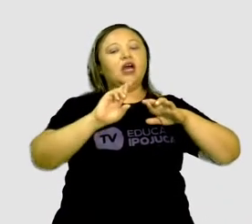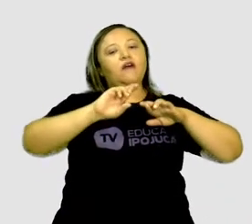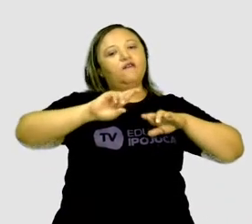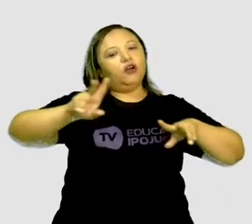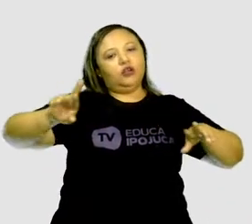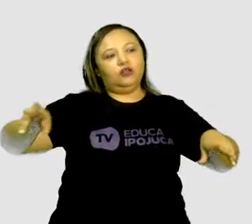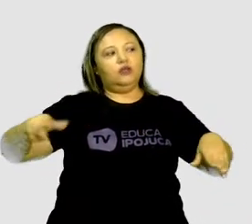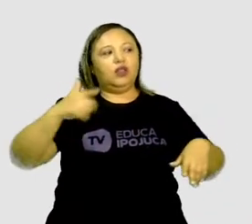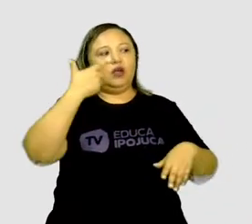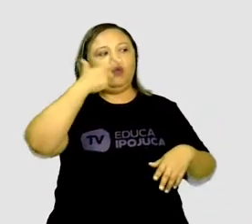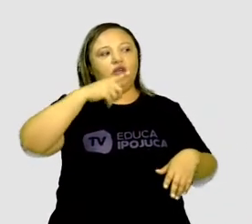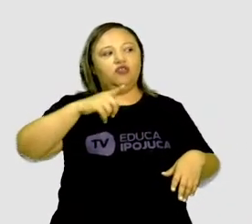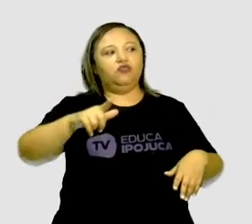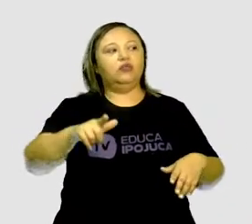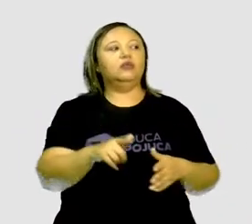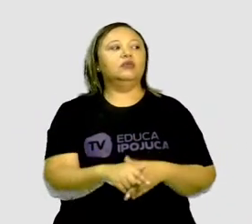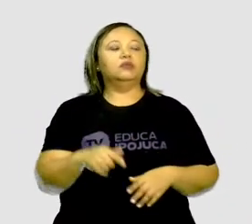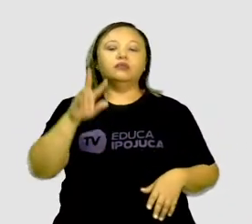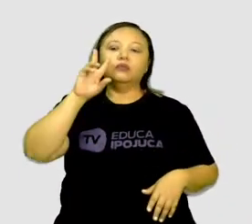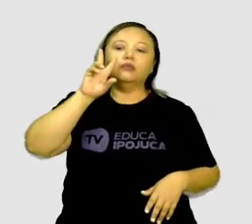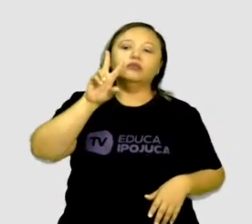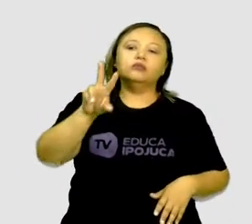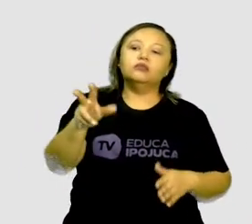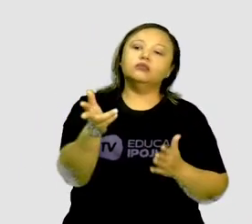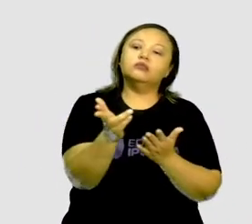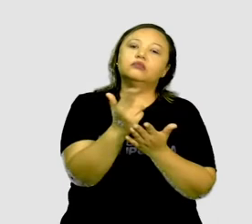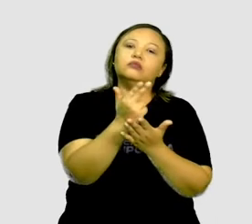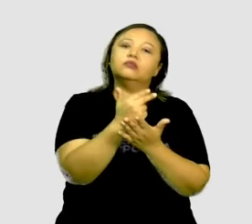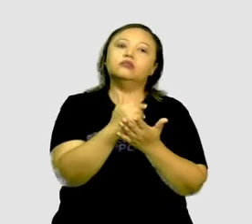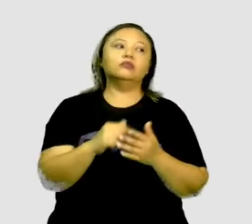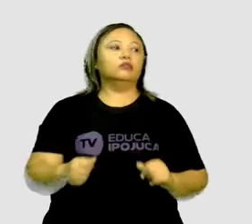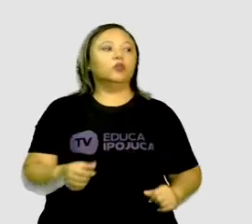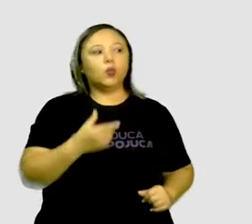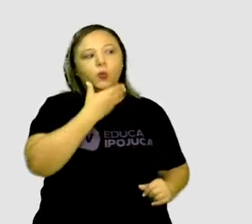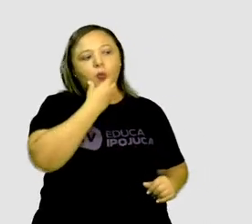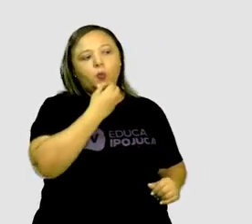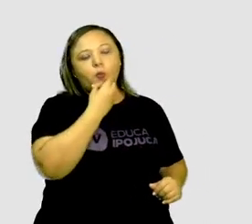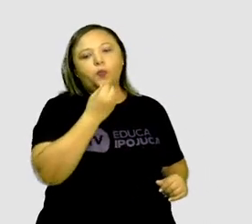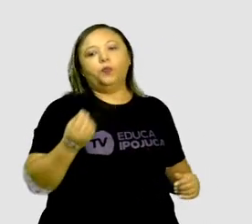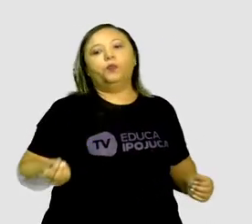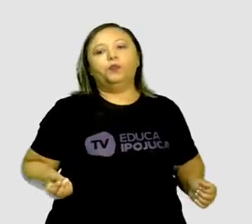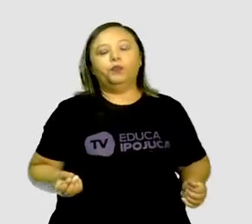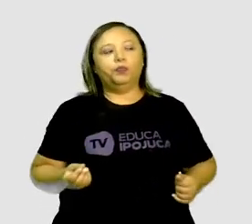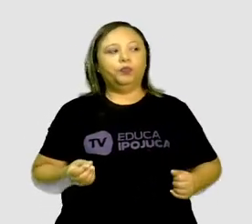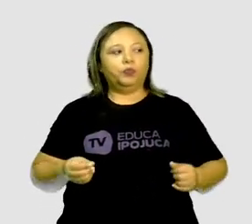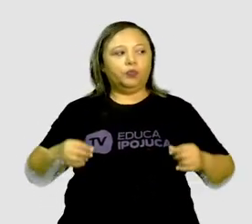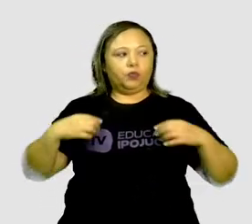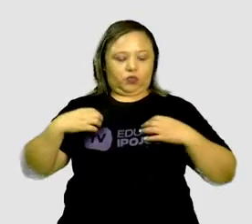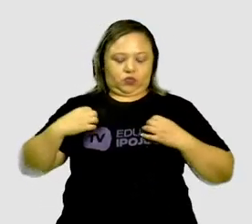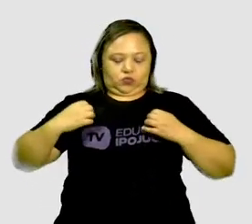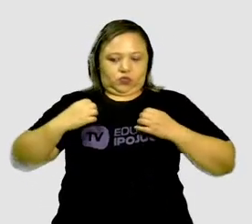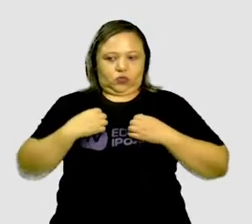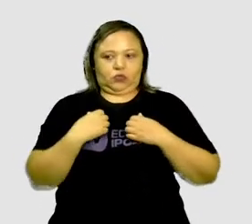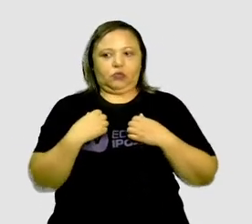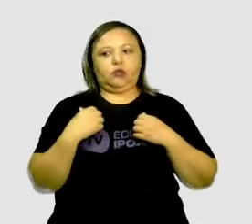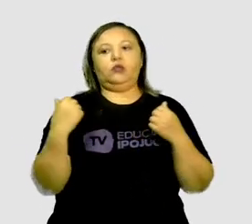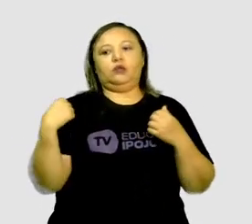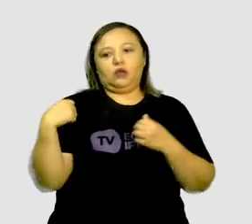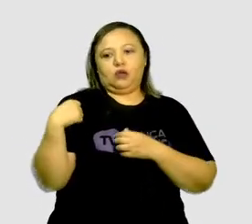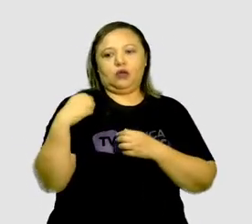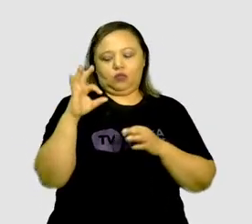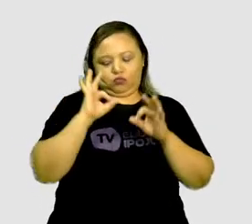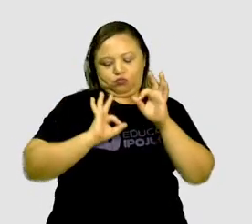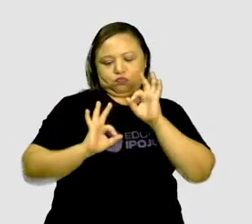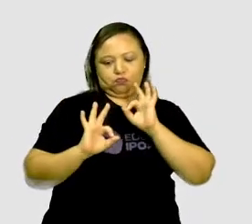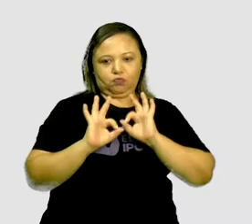essa foto. O que é que vocês veem aí nessa foto, né? Um homem que tá aí todo becado no terno